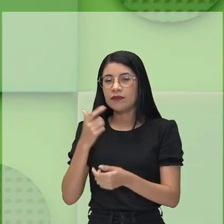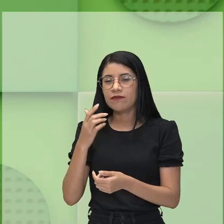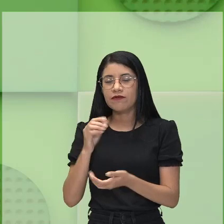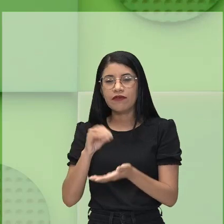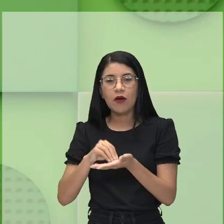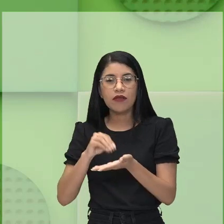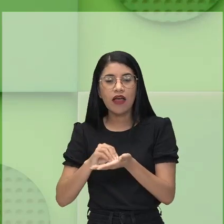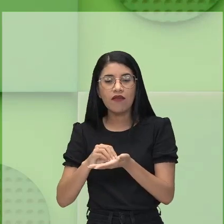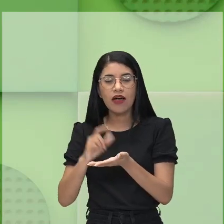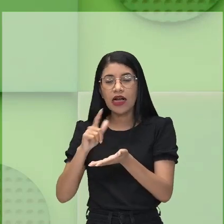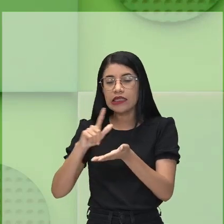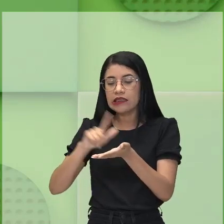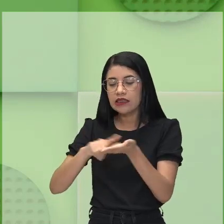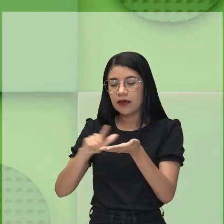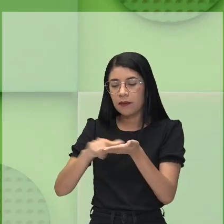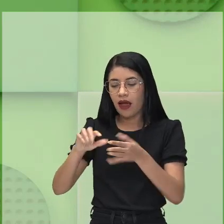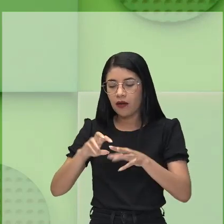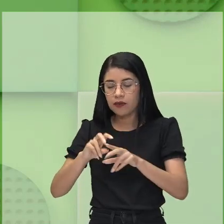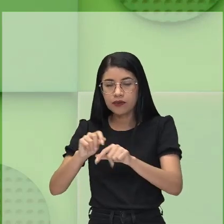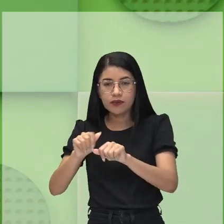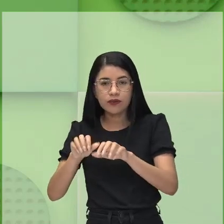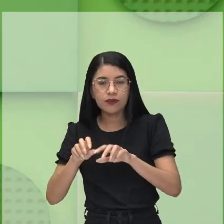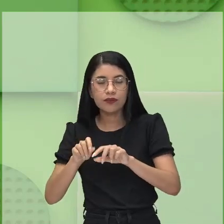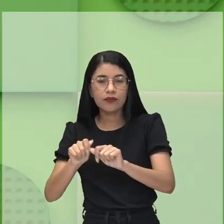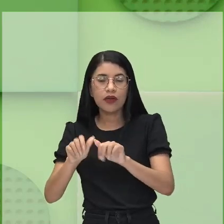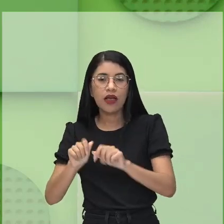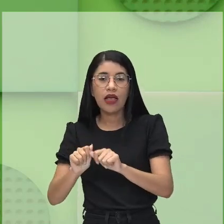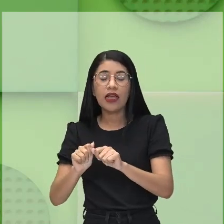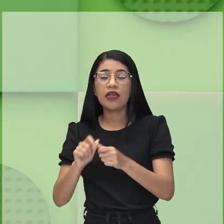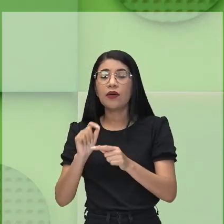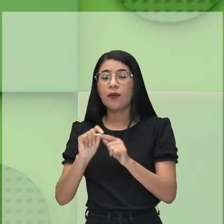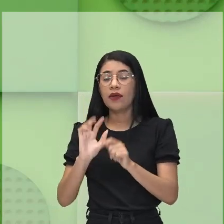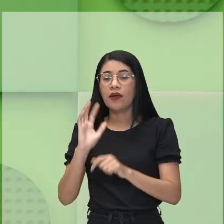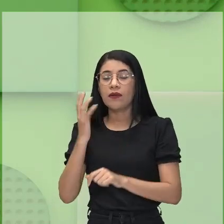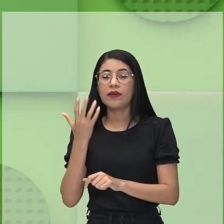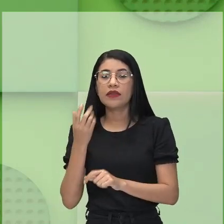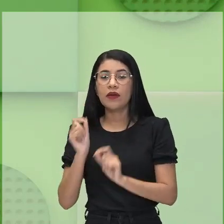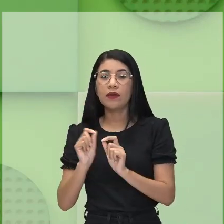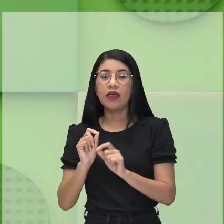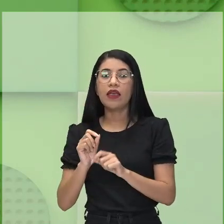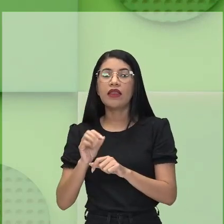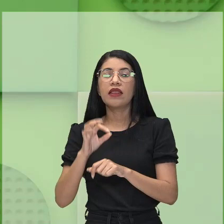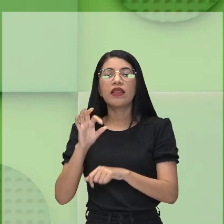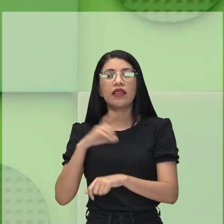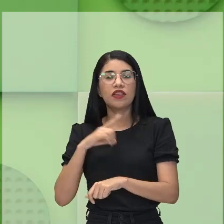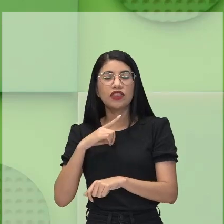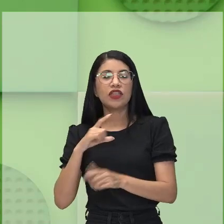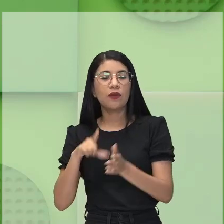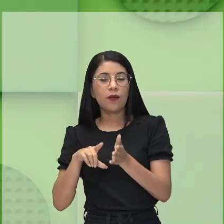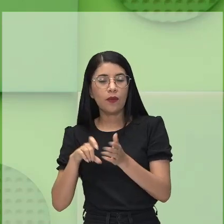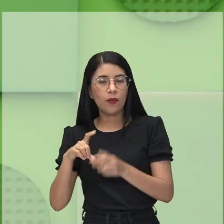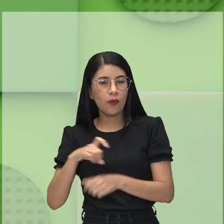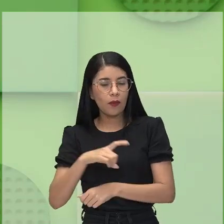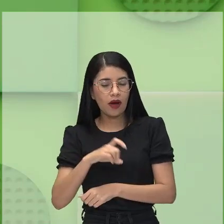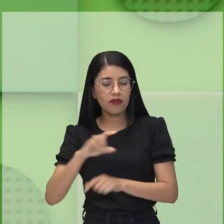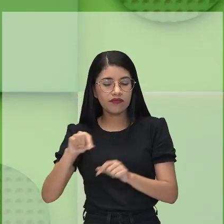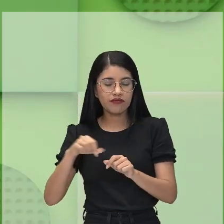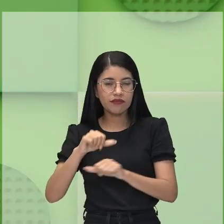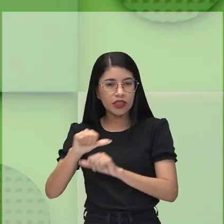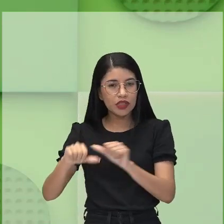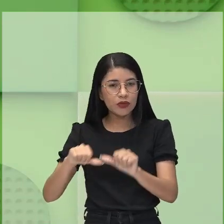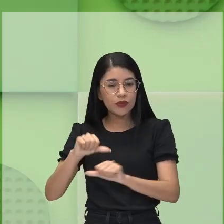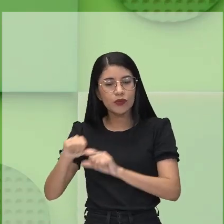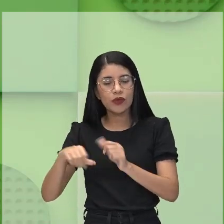bem higienizados e acabavam aí indo vetores, né? E aí esses